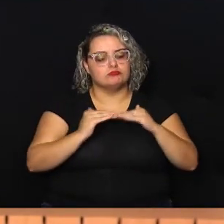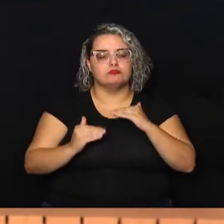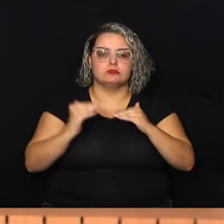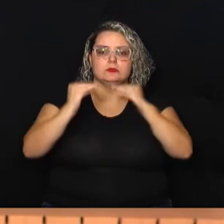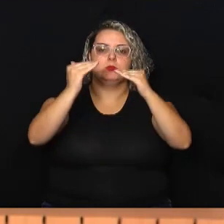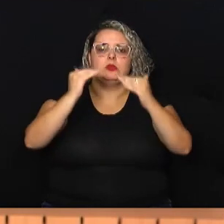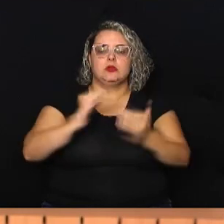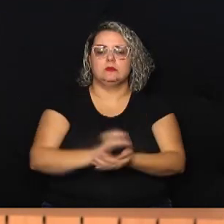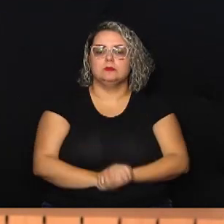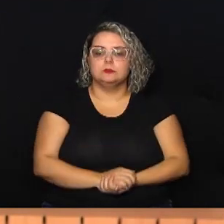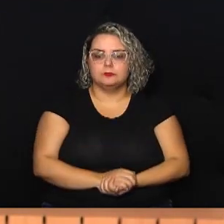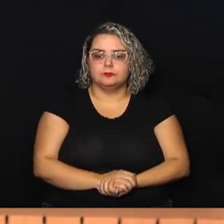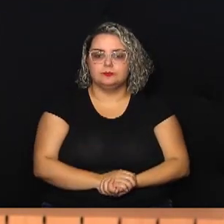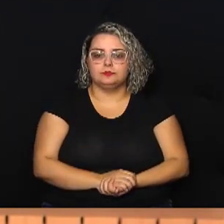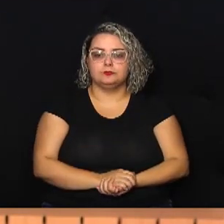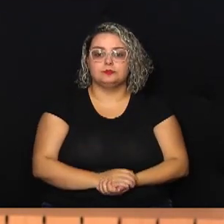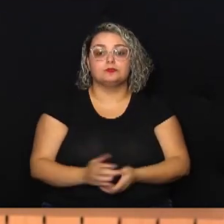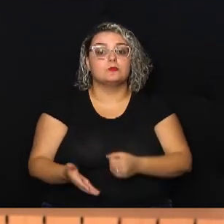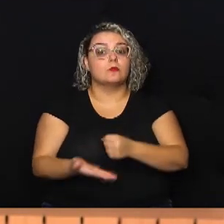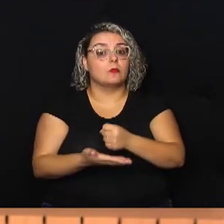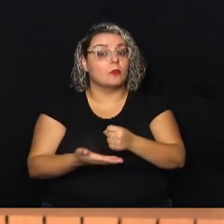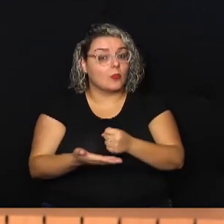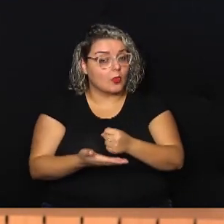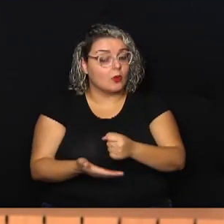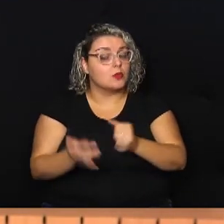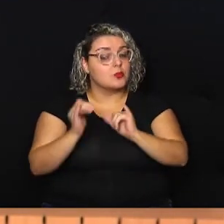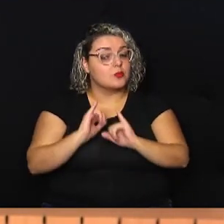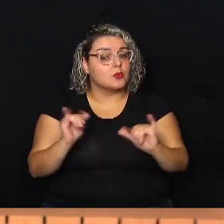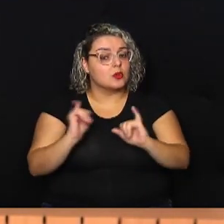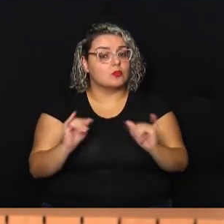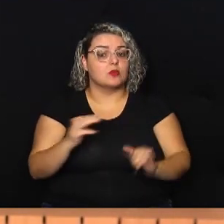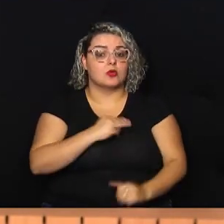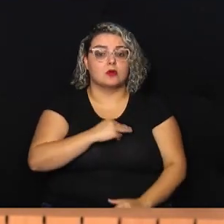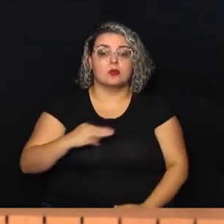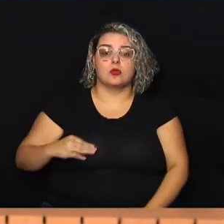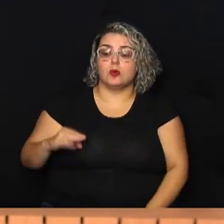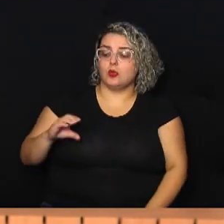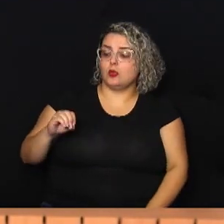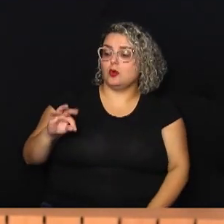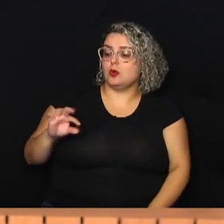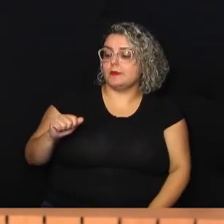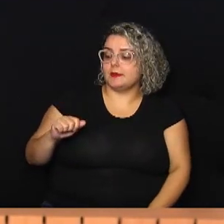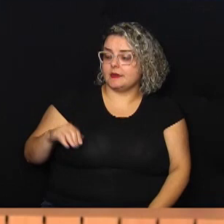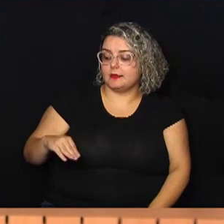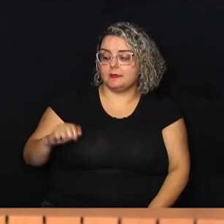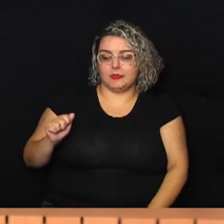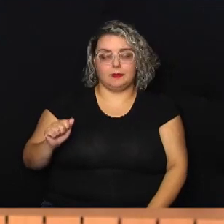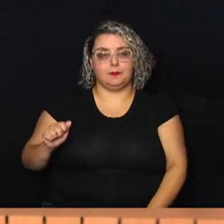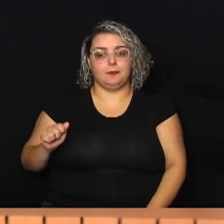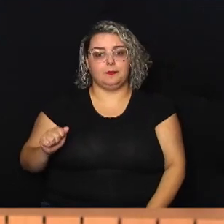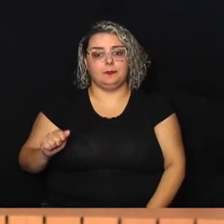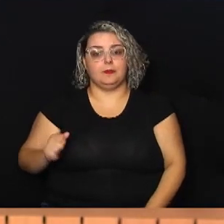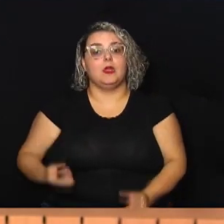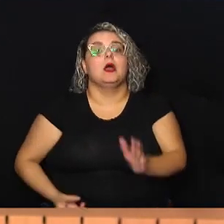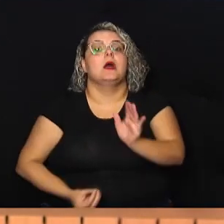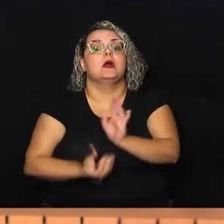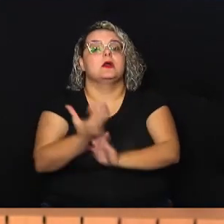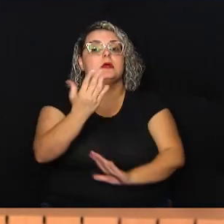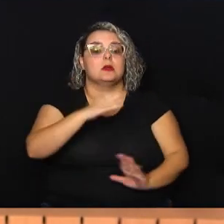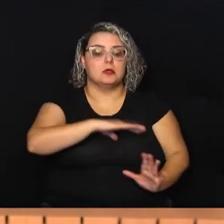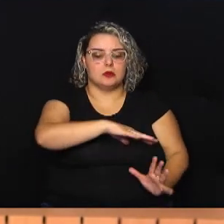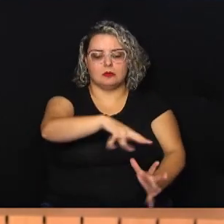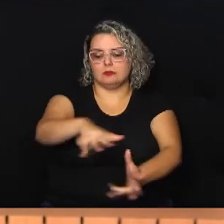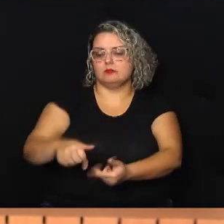próspera. O princípio básico pregado pelo mestre Kotama é o de que a origem da humanidade é uma